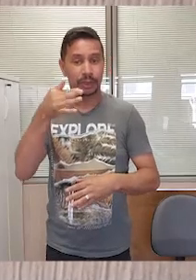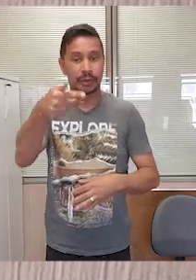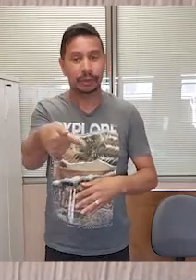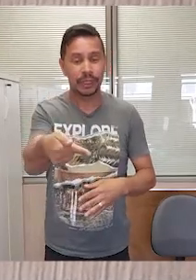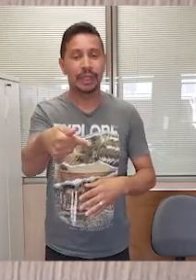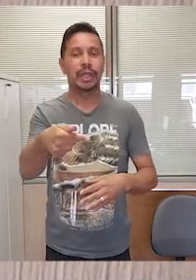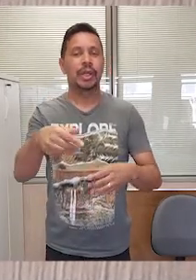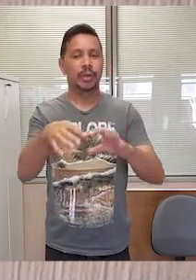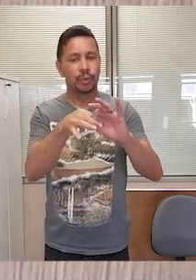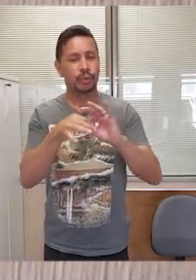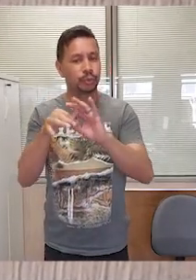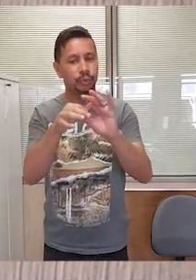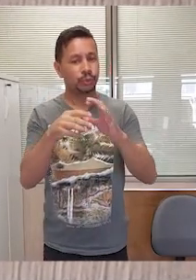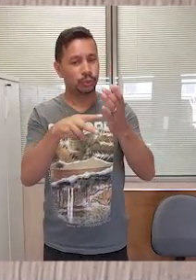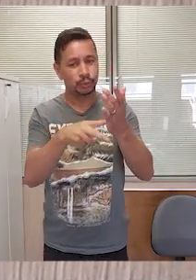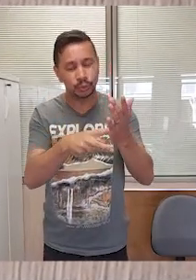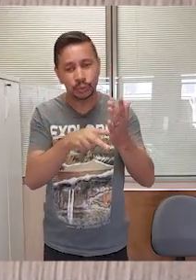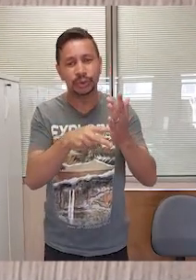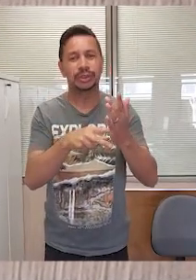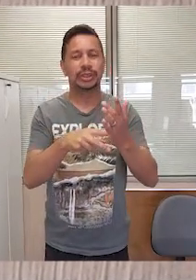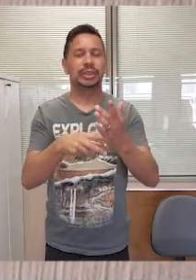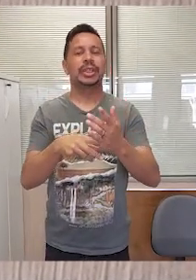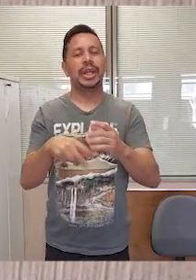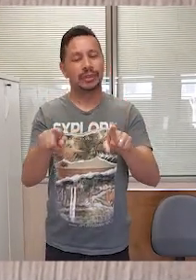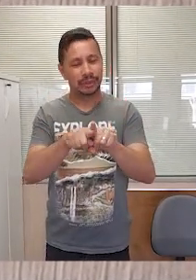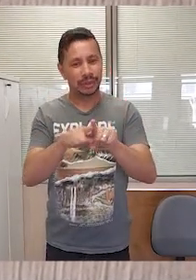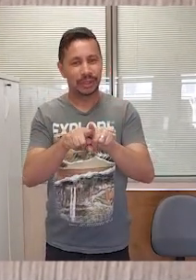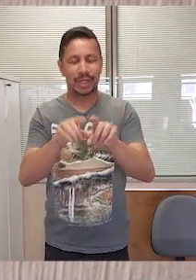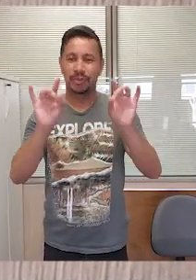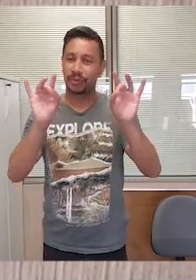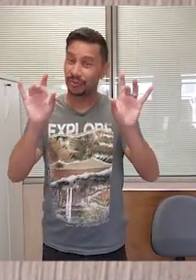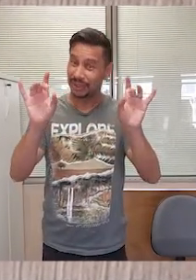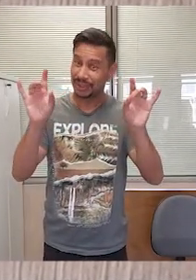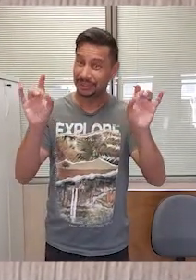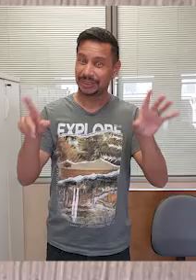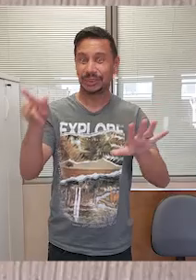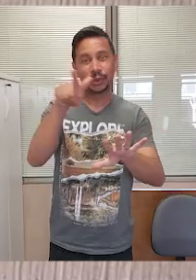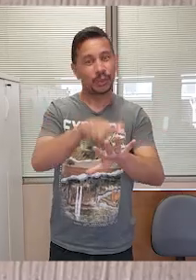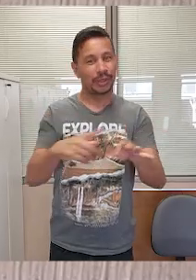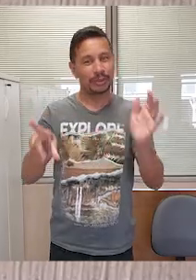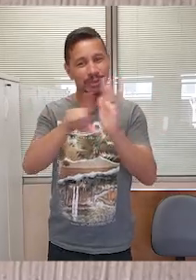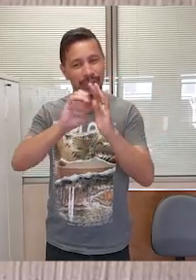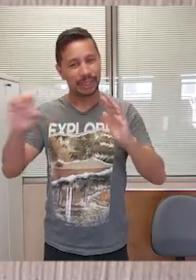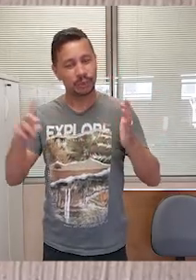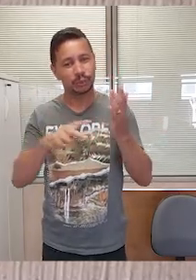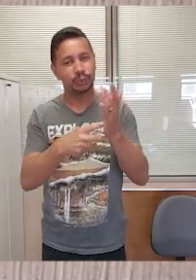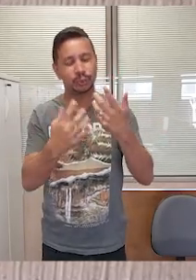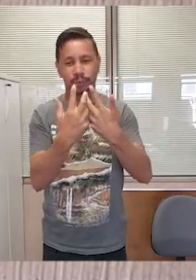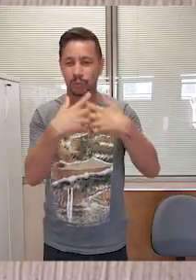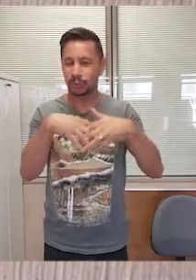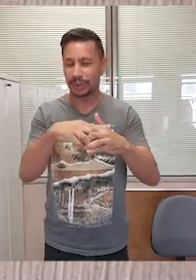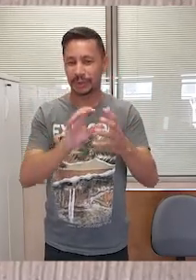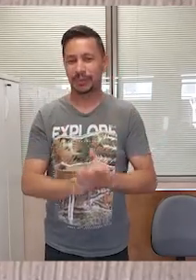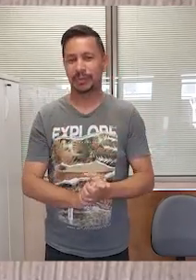dia 16, o sindicato, junto com o Espaço da Cidadania, irão avaliar o andamento do programa Valorizando a Inclusão pela Lei de Cotas no